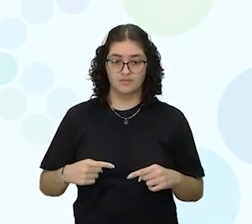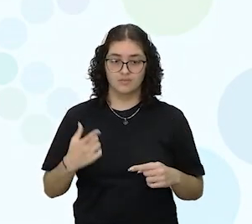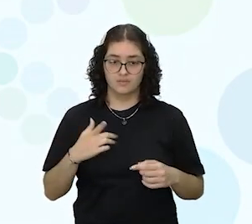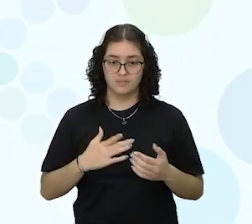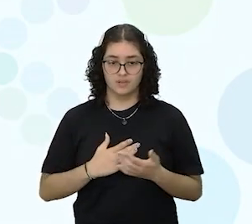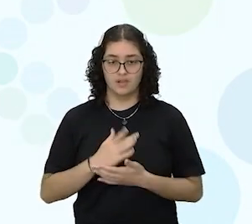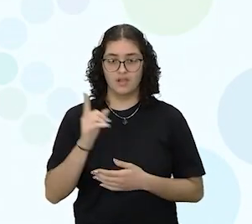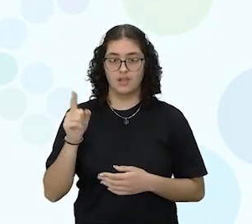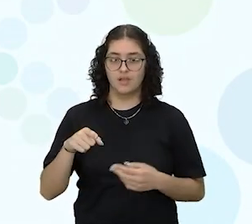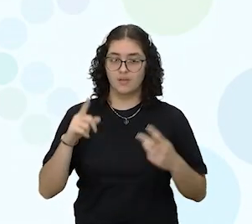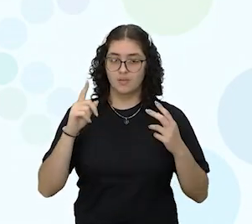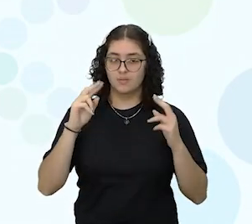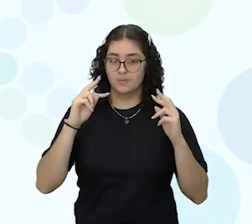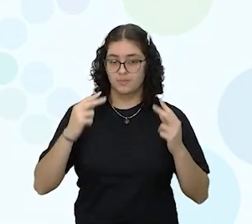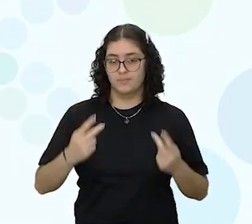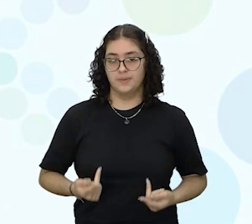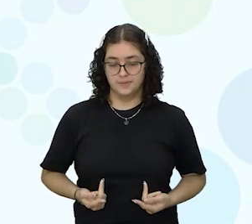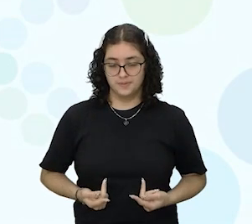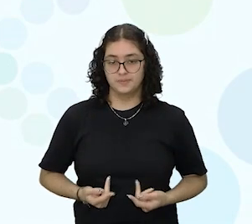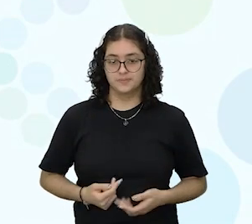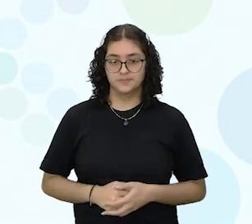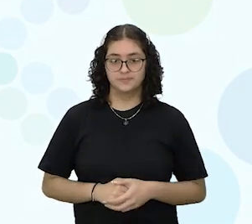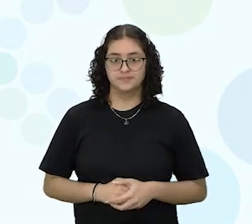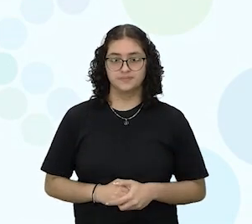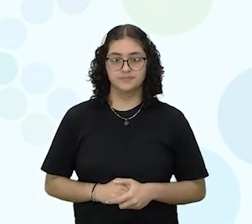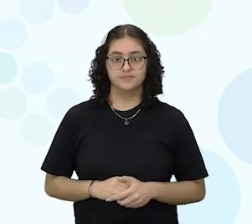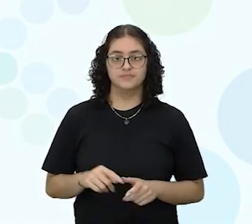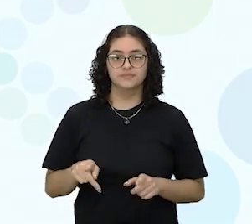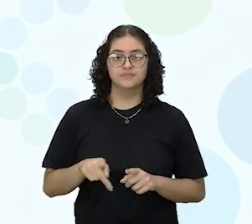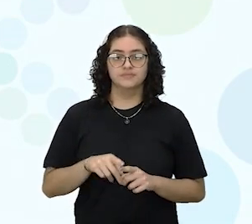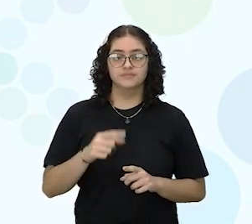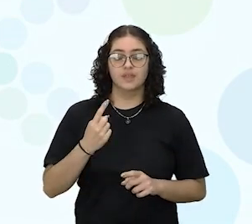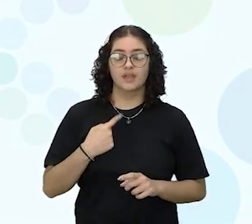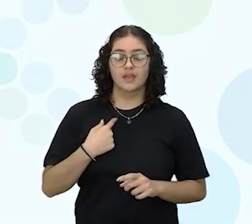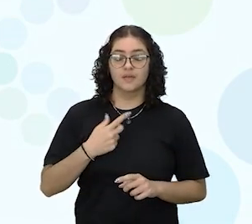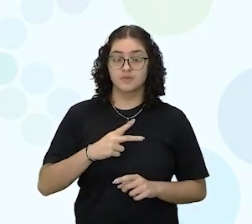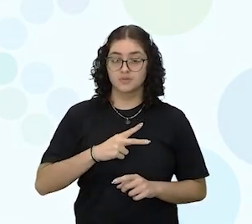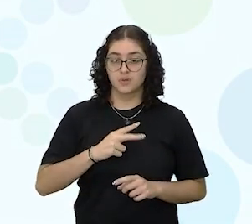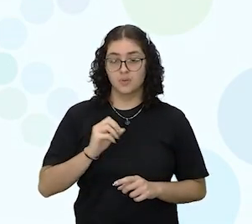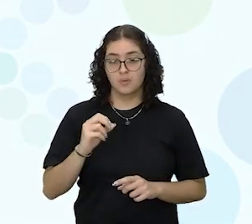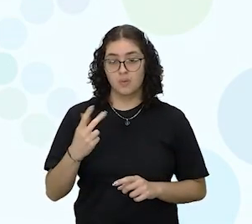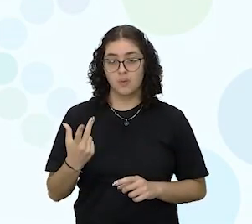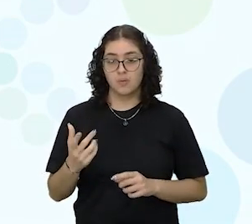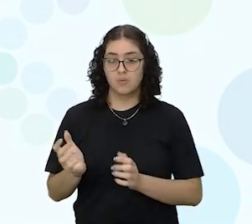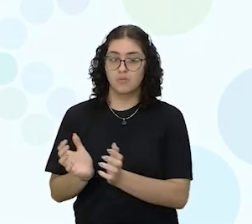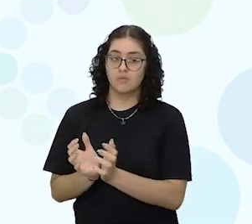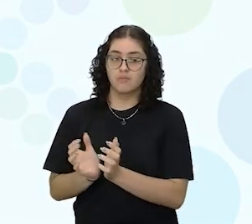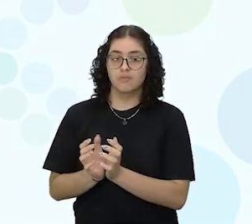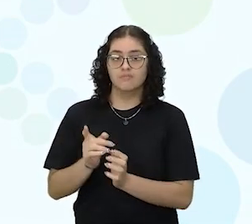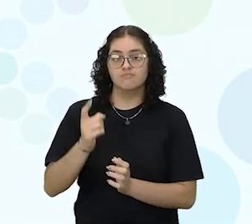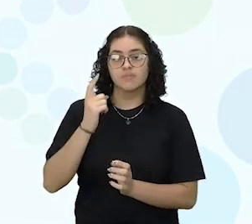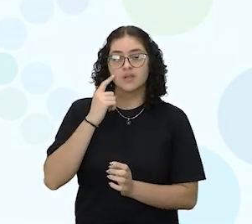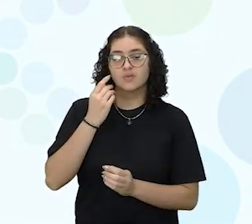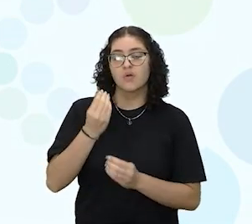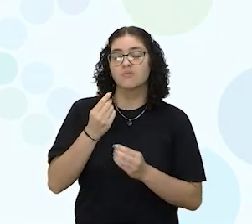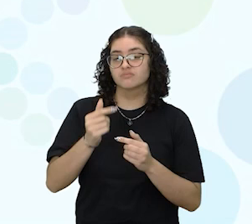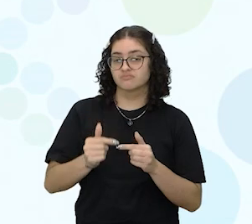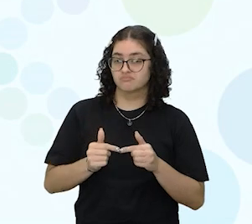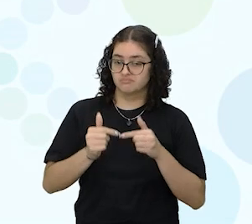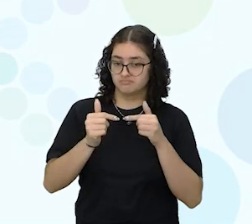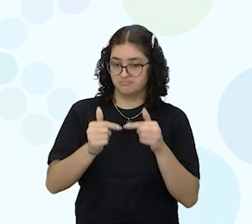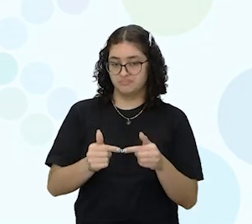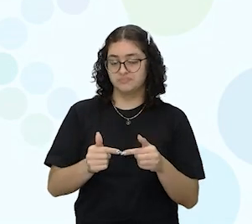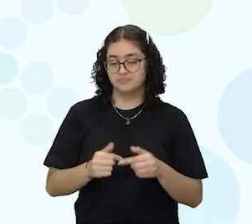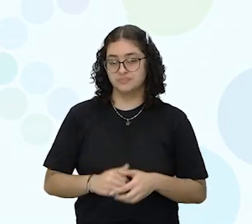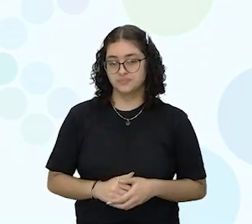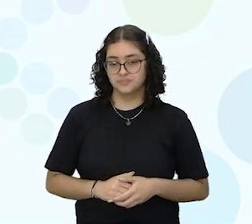Humanas, a unidade curricular 2 é Pessoal e Coletivo, repense suas atitudes. O